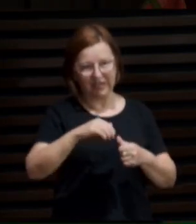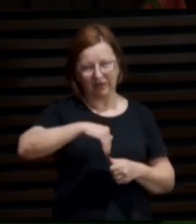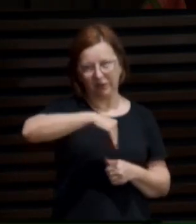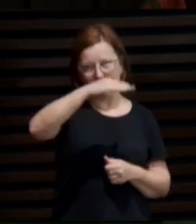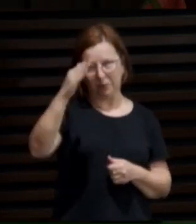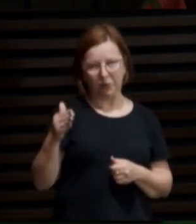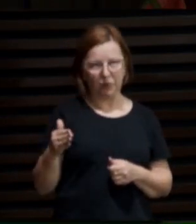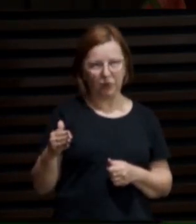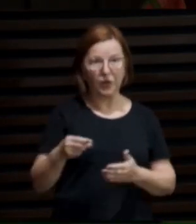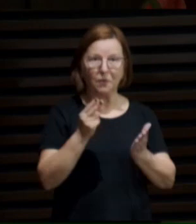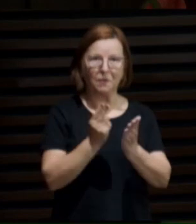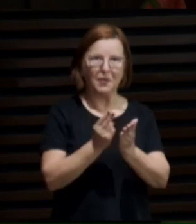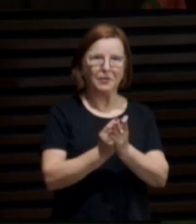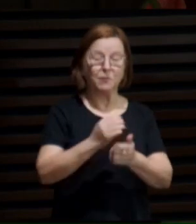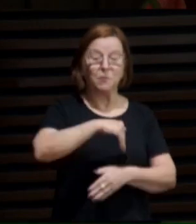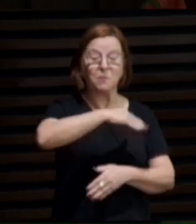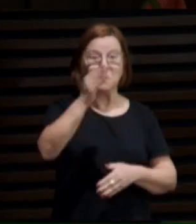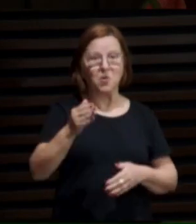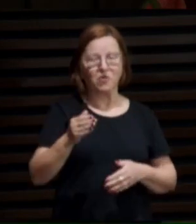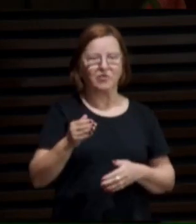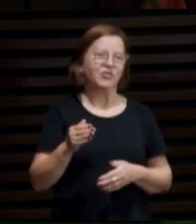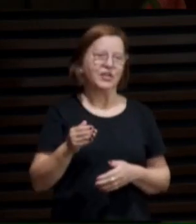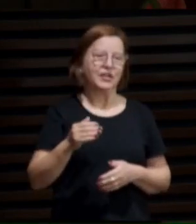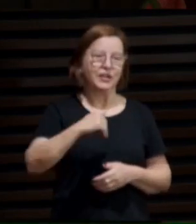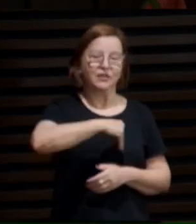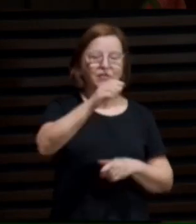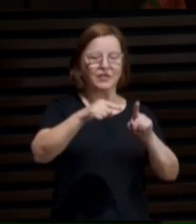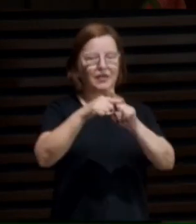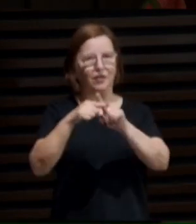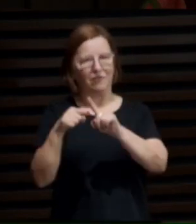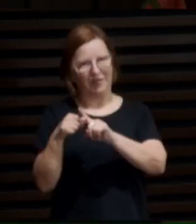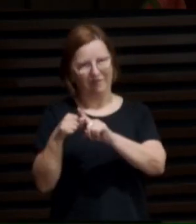é o mesmo Monte do Calvário, que foi escavado.